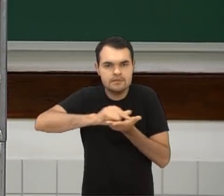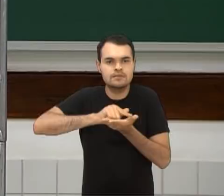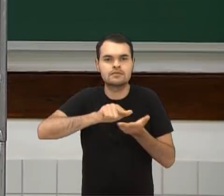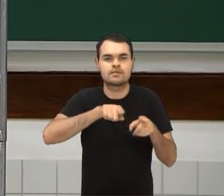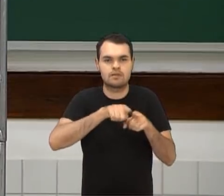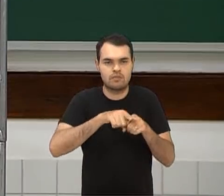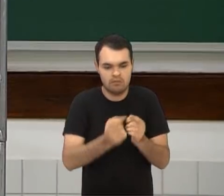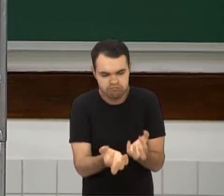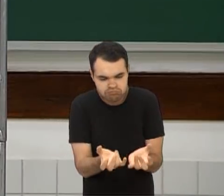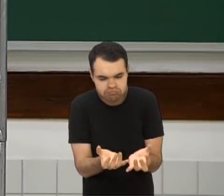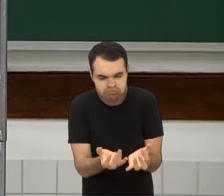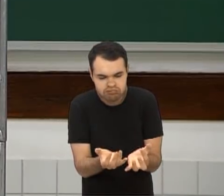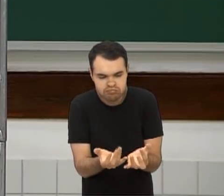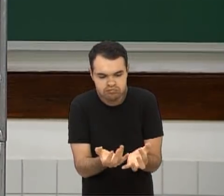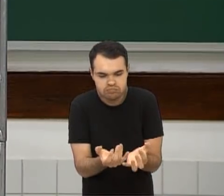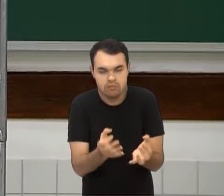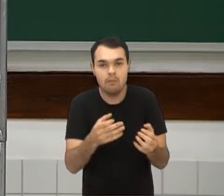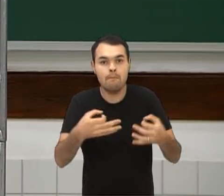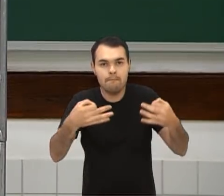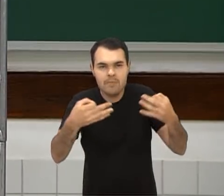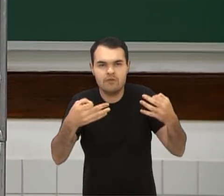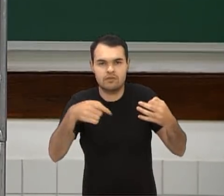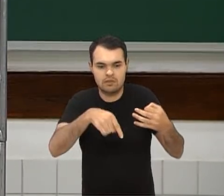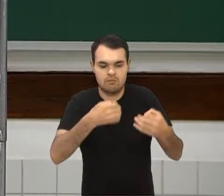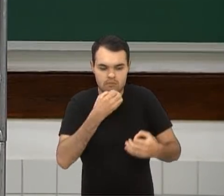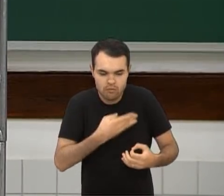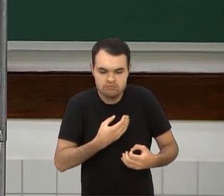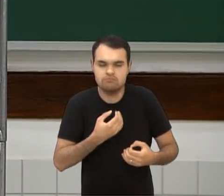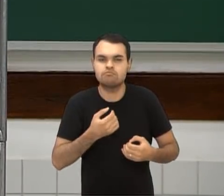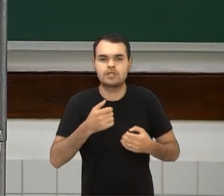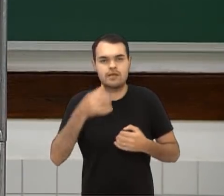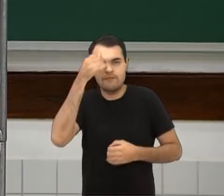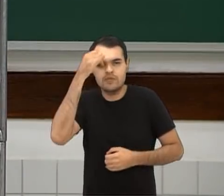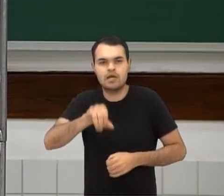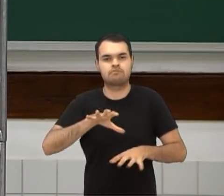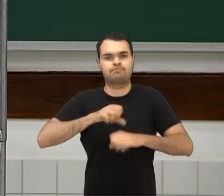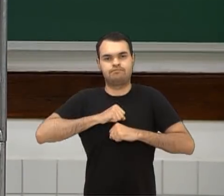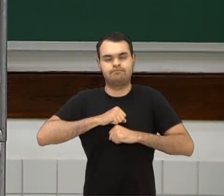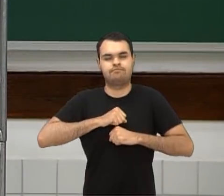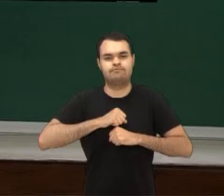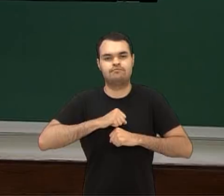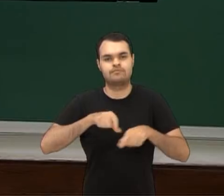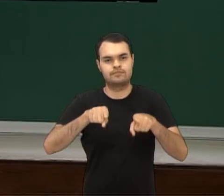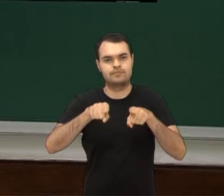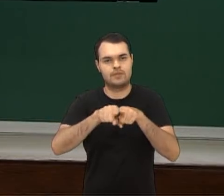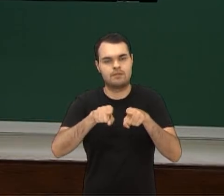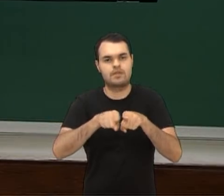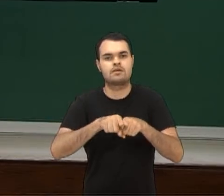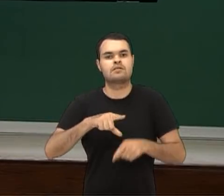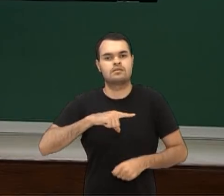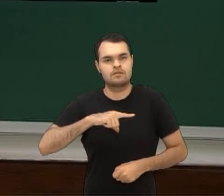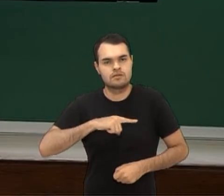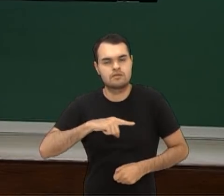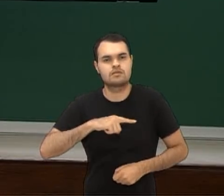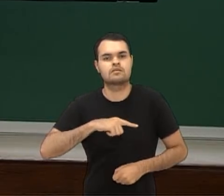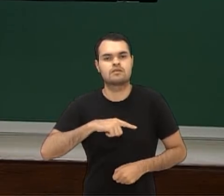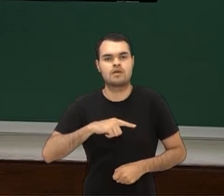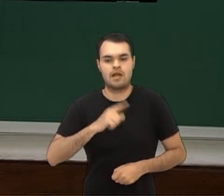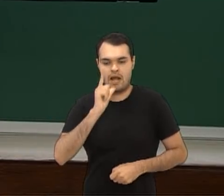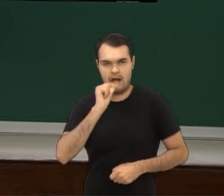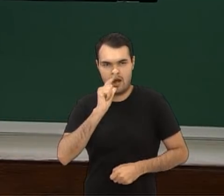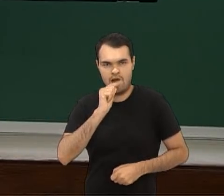evitar qualquer contaminação. Além do que, buscar sempre ter o saneamento básico, água